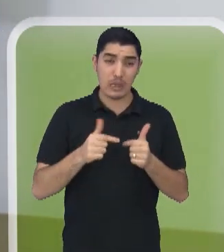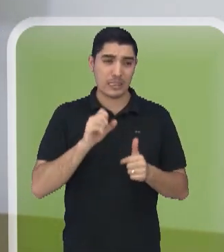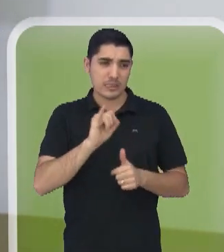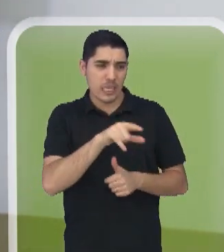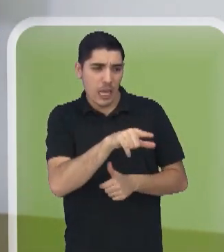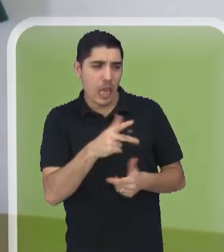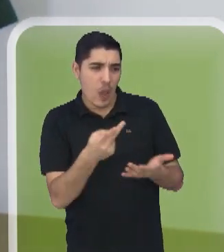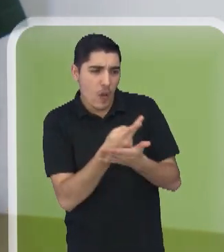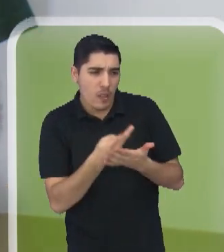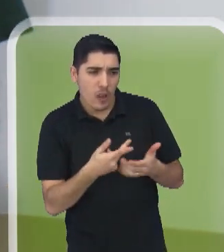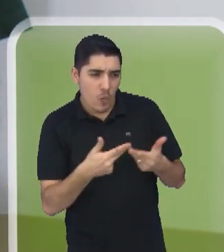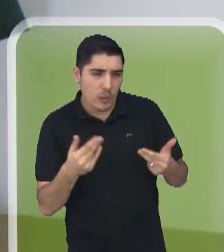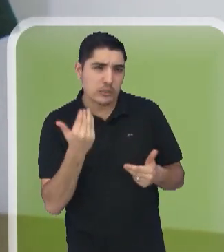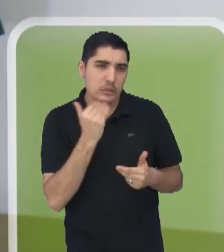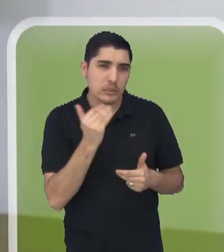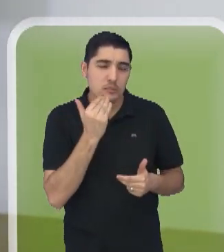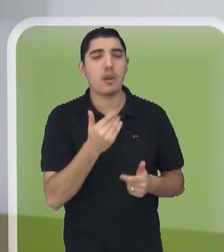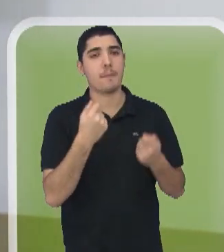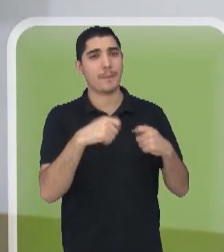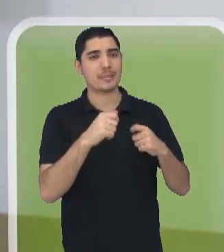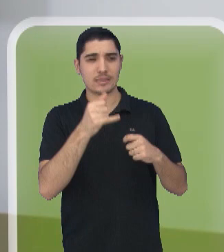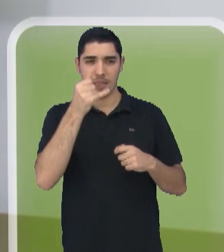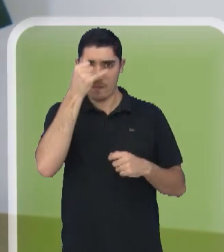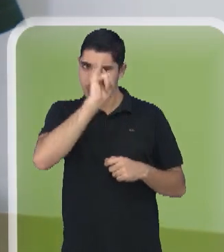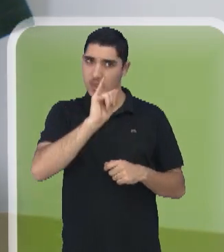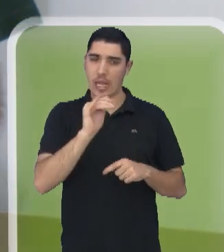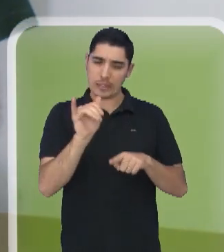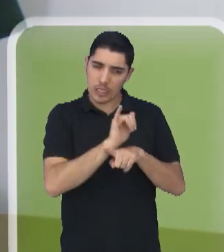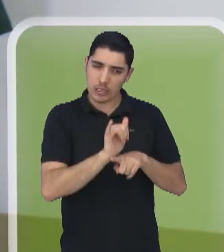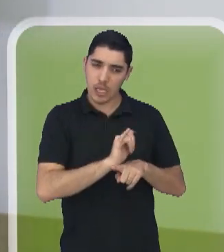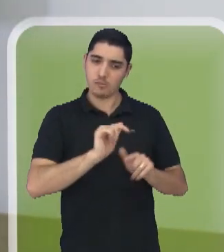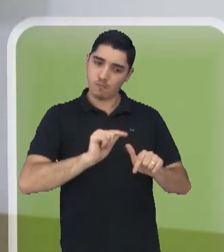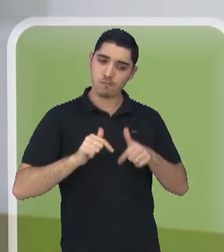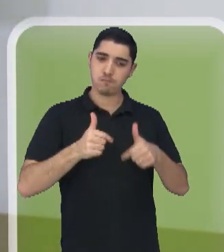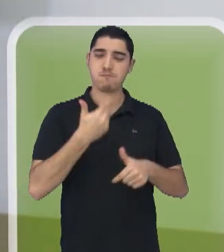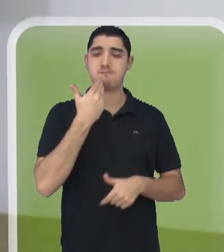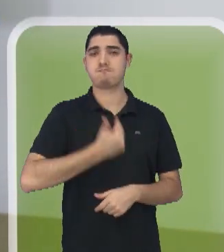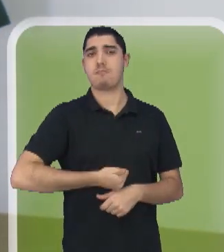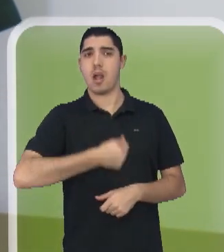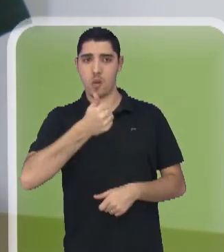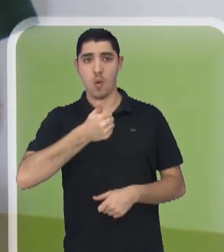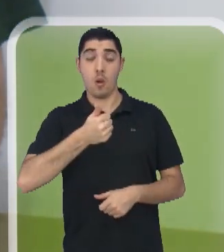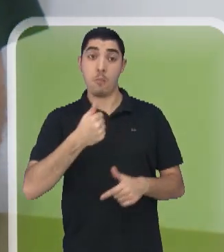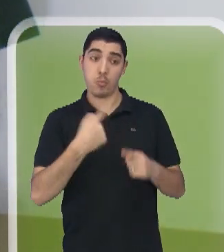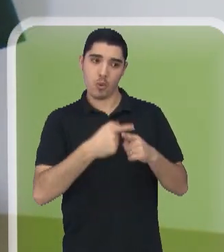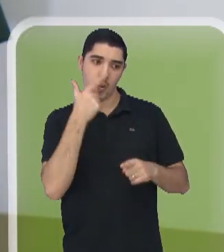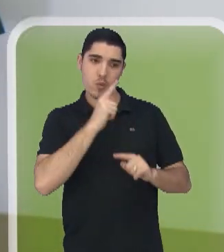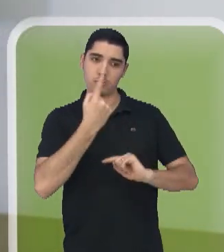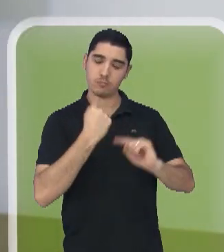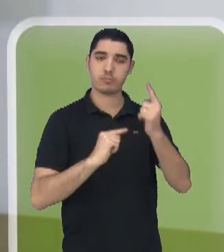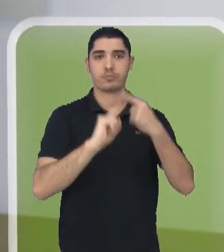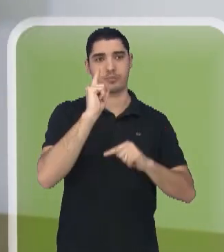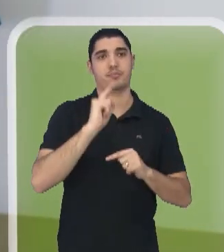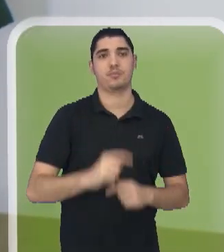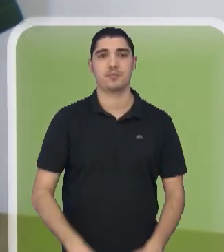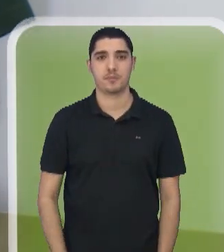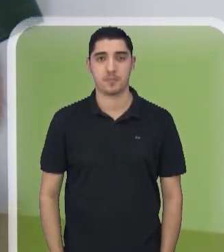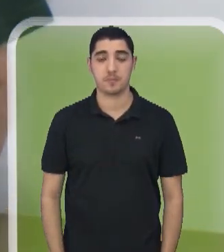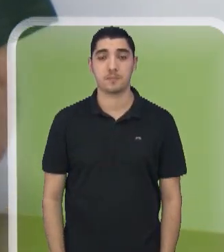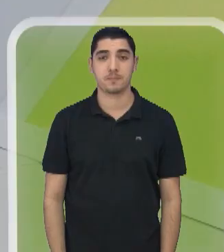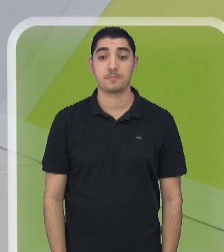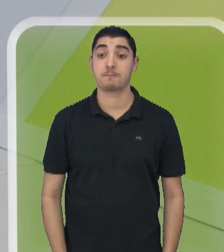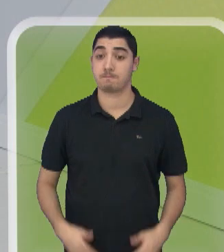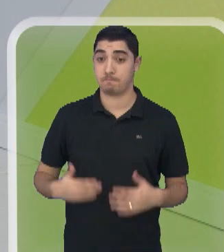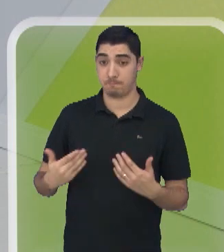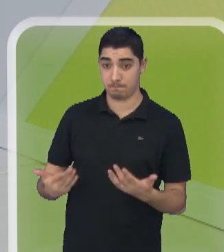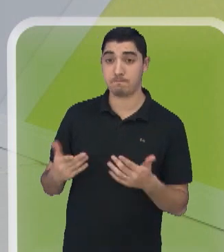errado, principalmente nos jogos em casa, para melhorar até o desempenho e subir um pouco mais na tabela. E olha